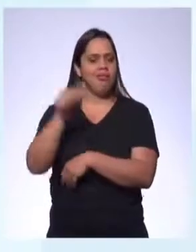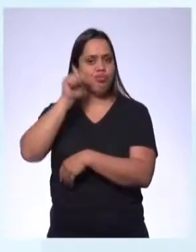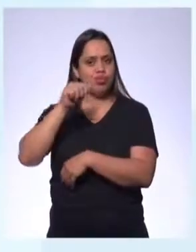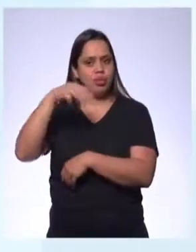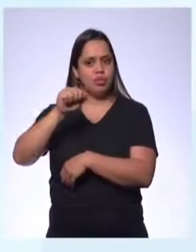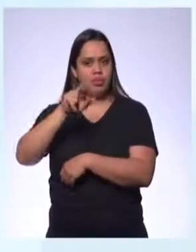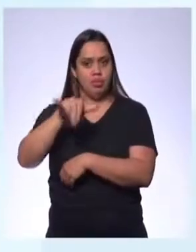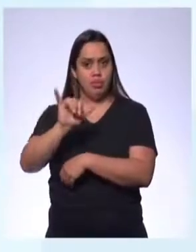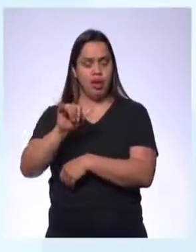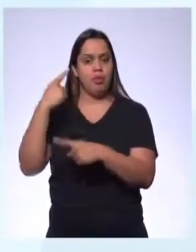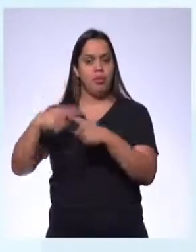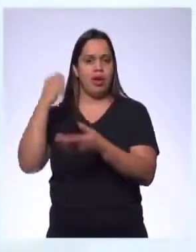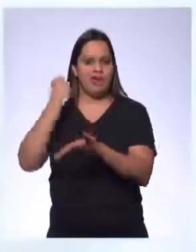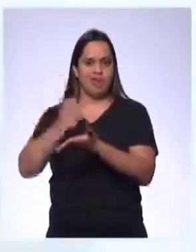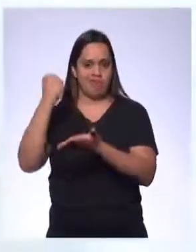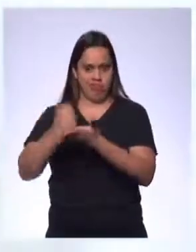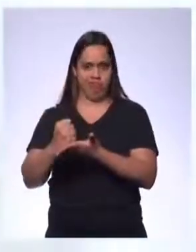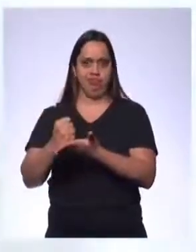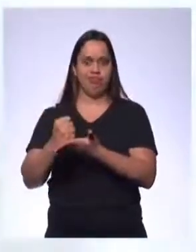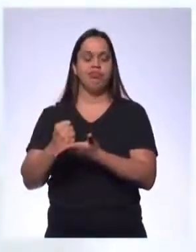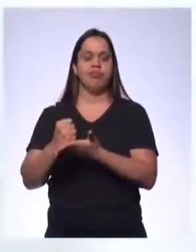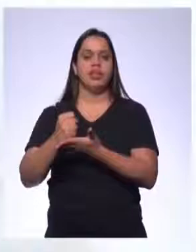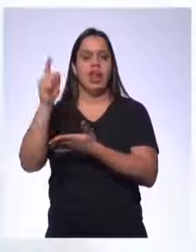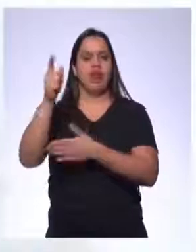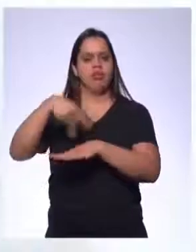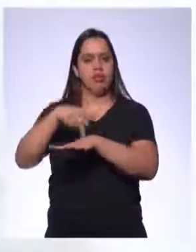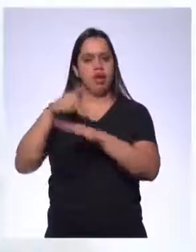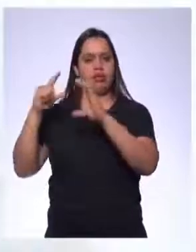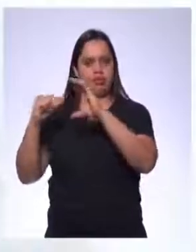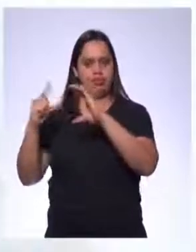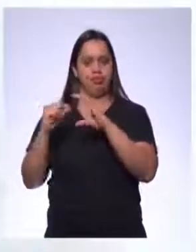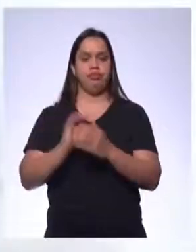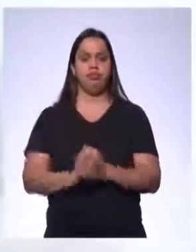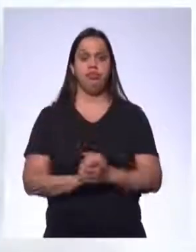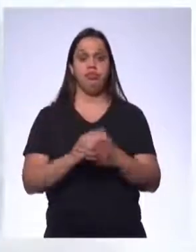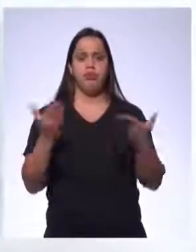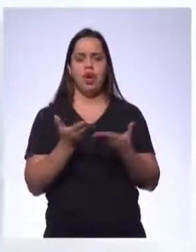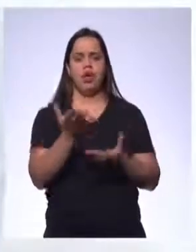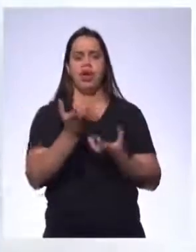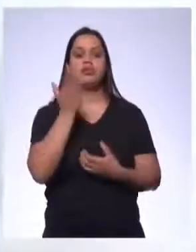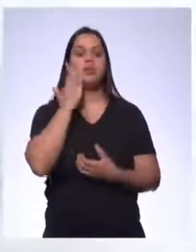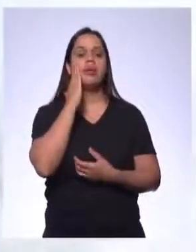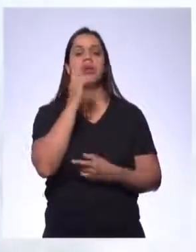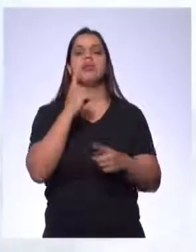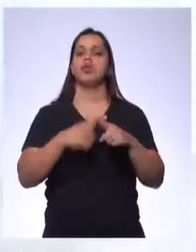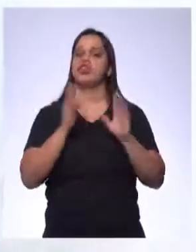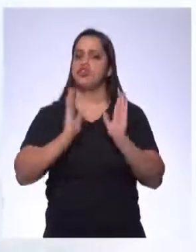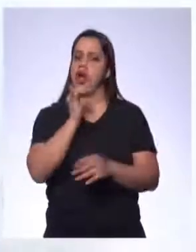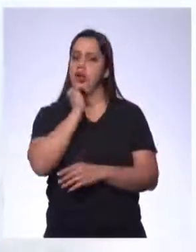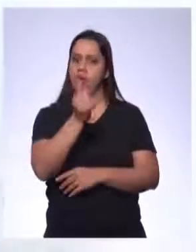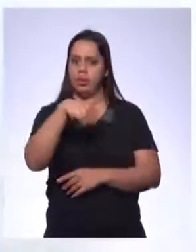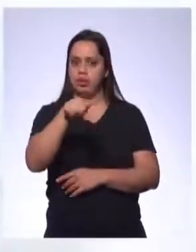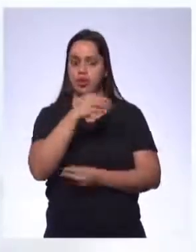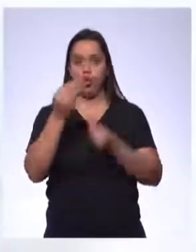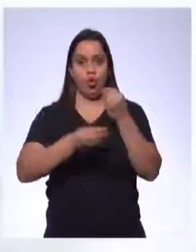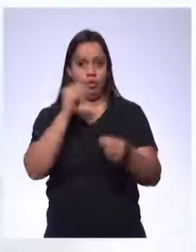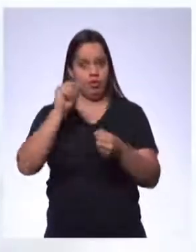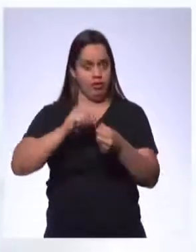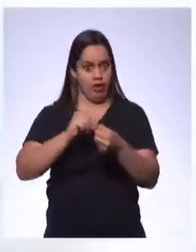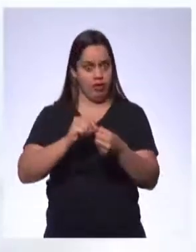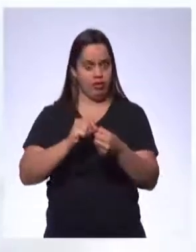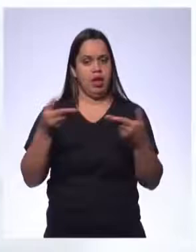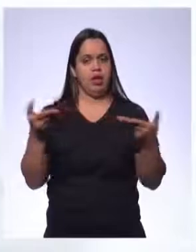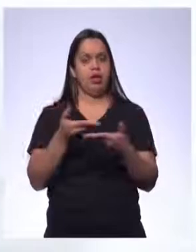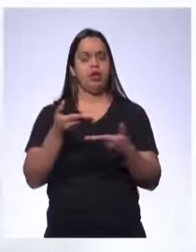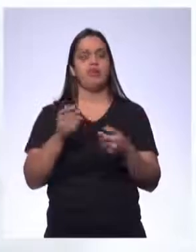ter registrado isso aí. Tudo bem? Bom, agora eu quero saber, eu contei para vocês a história de como que eles faziam. Então, o